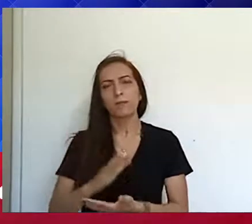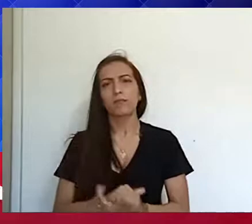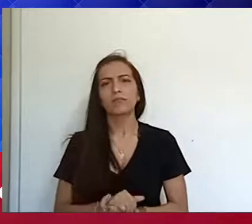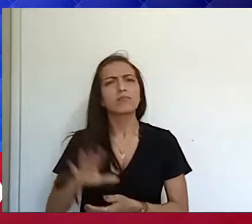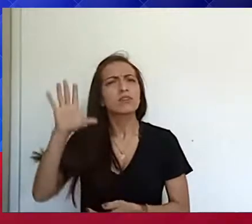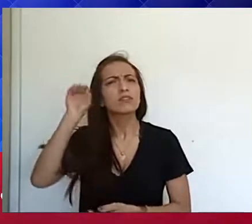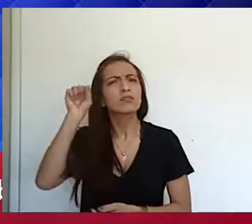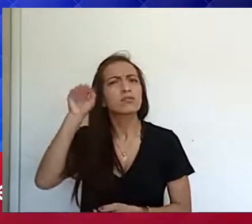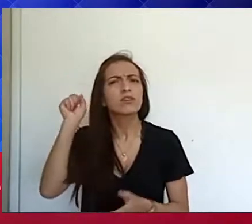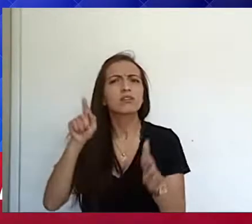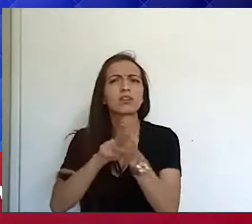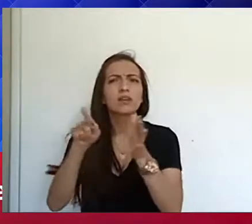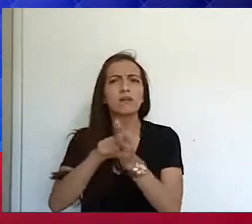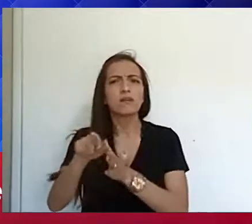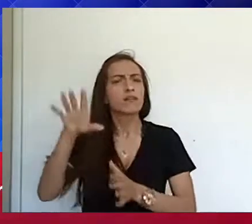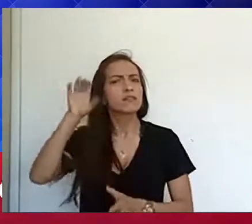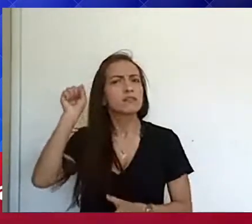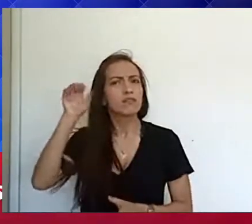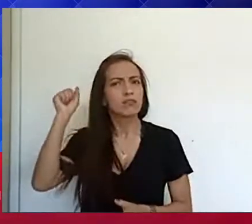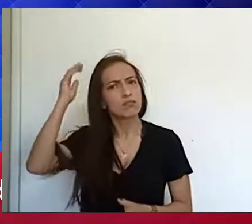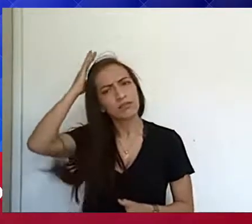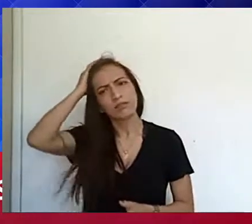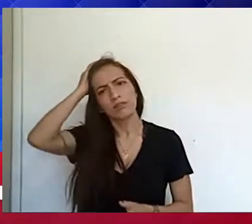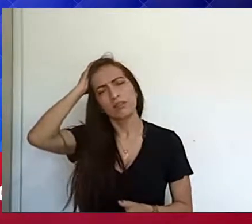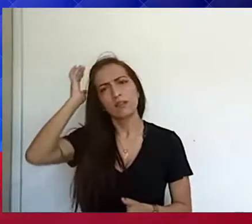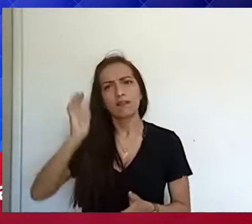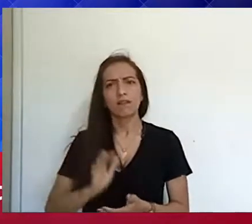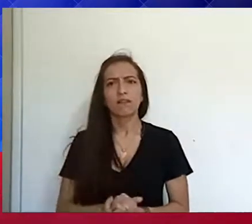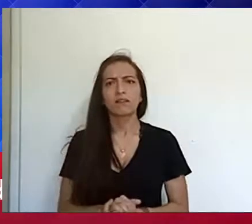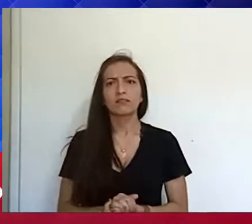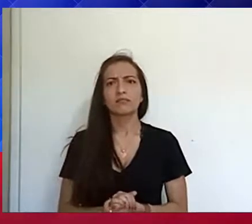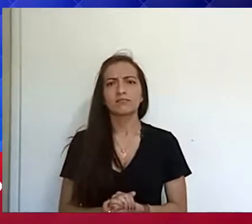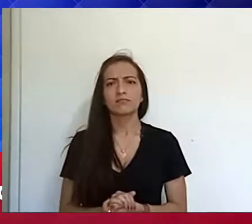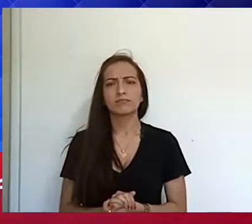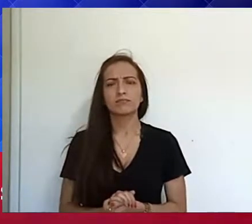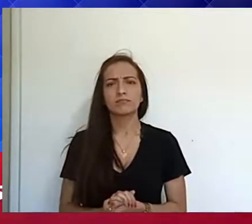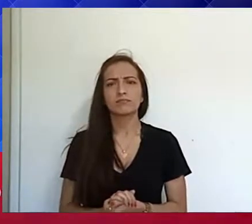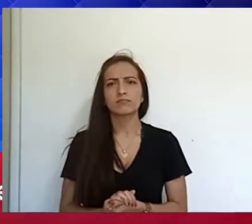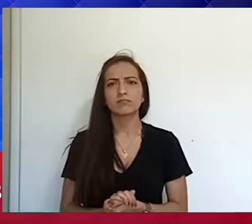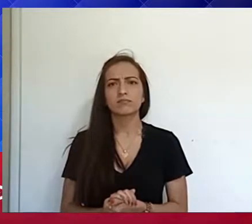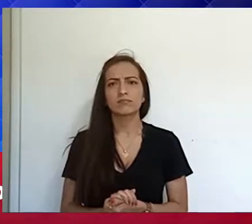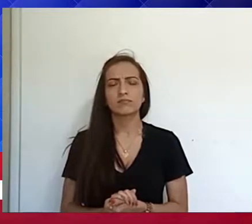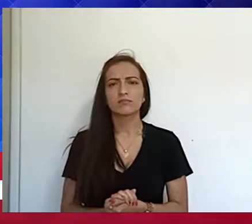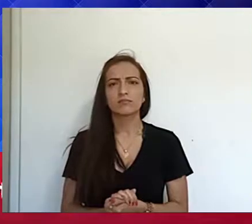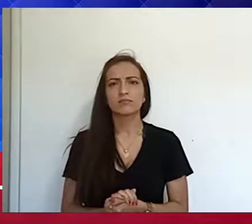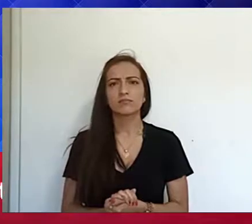Tião Honório?